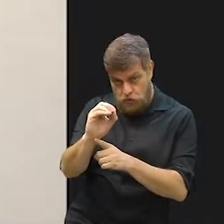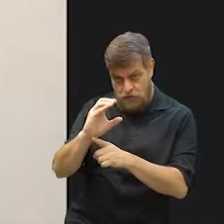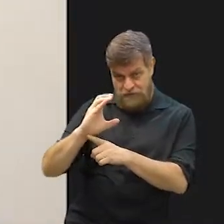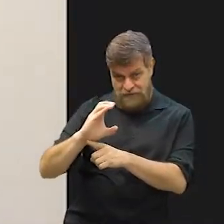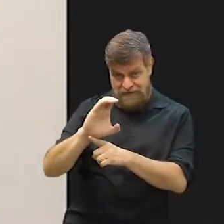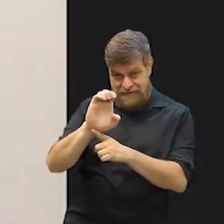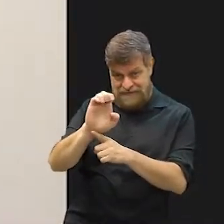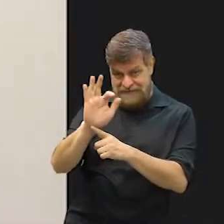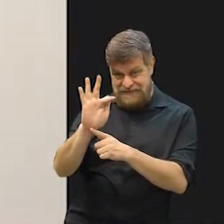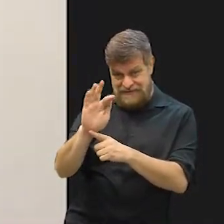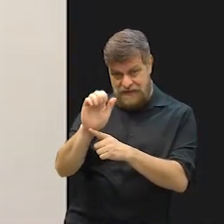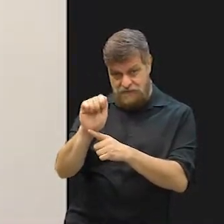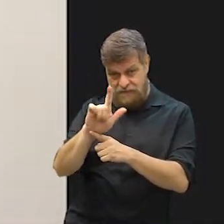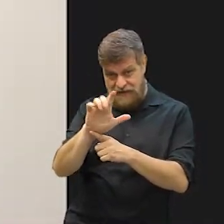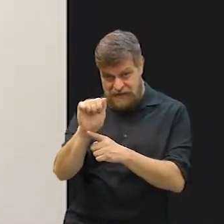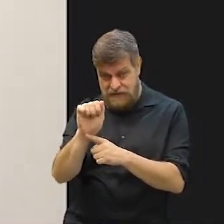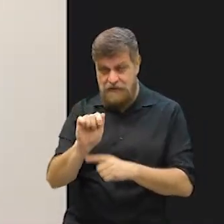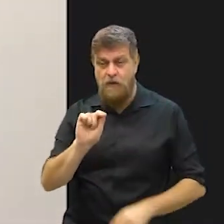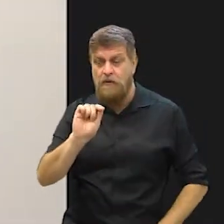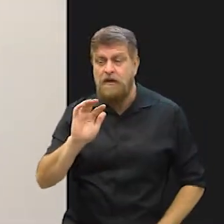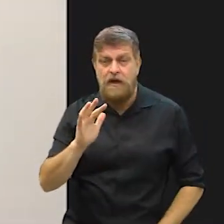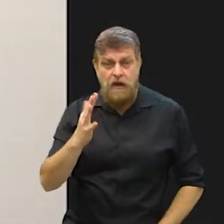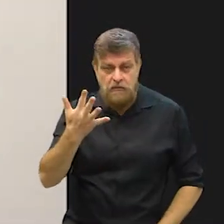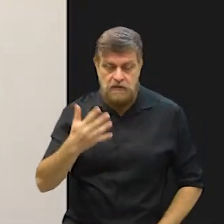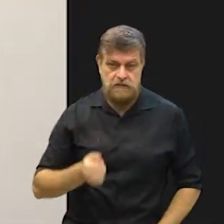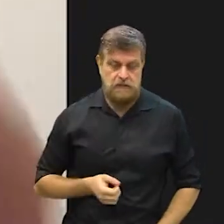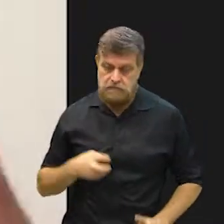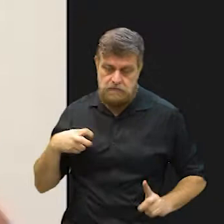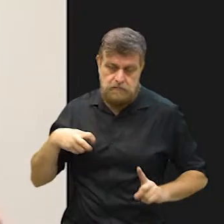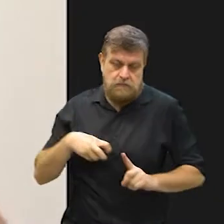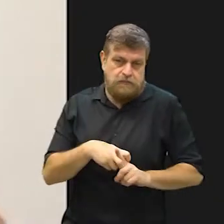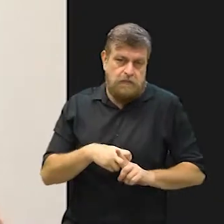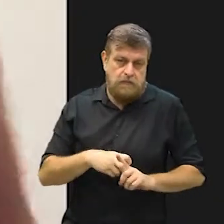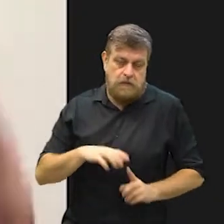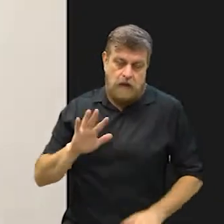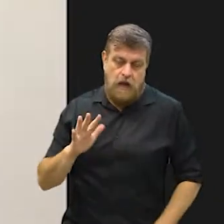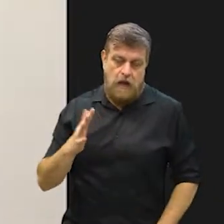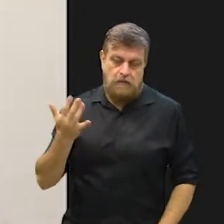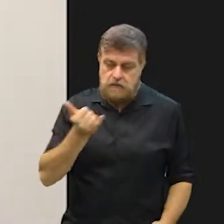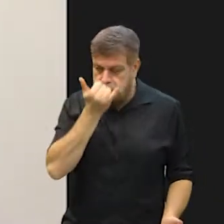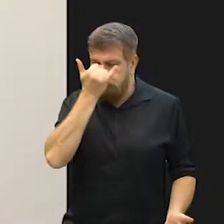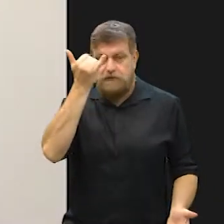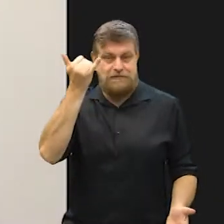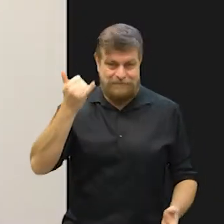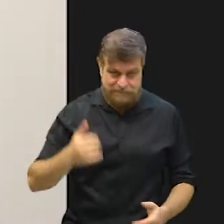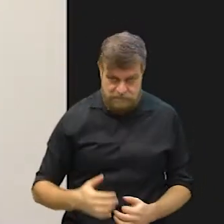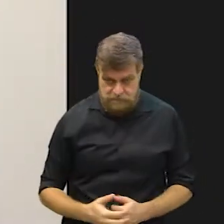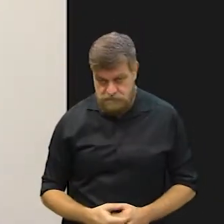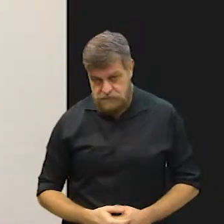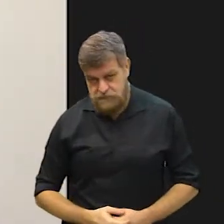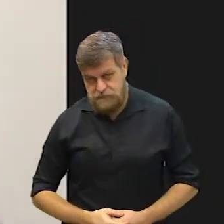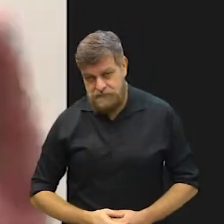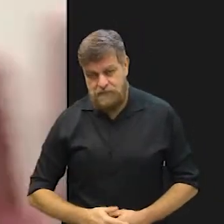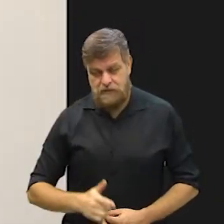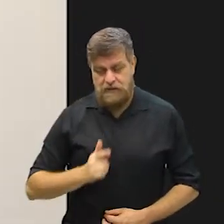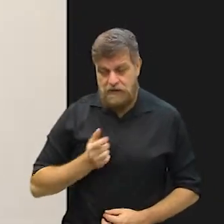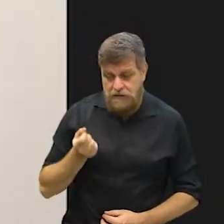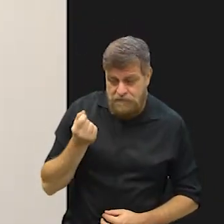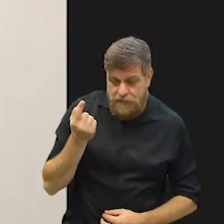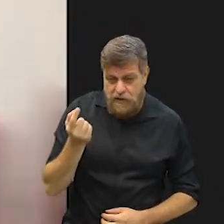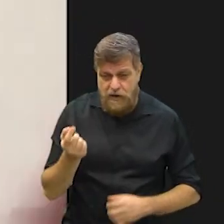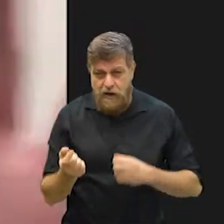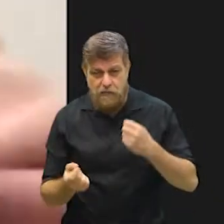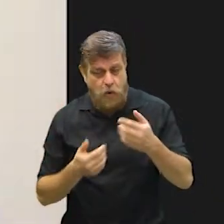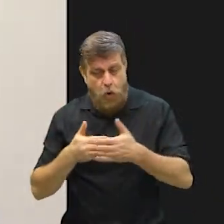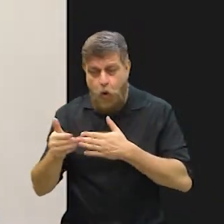A maioria das vezes, isso é acidental, tá? Isso é acidental, tá? É esporádico,